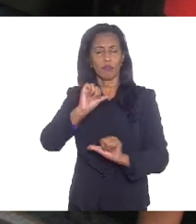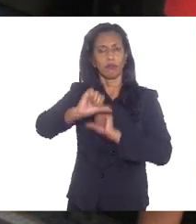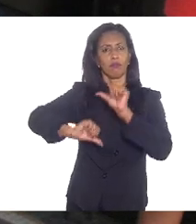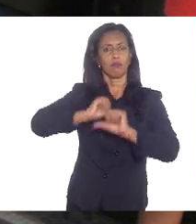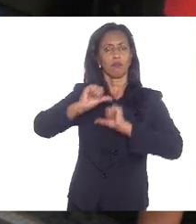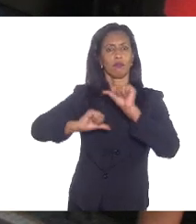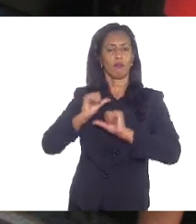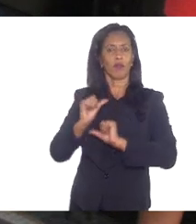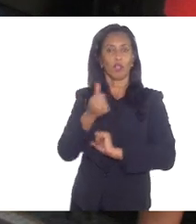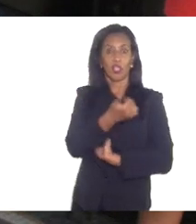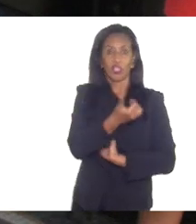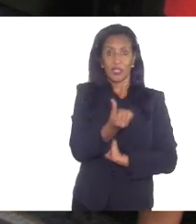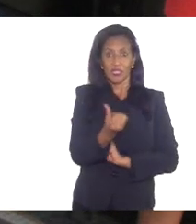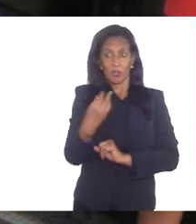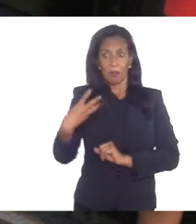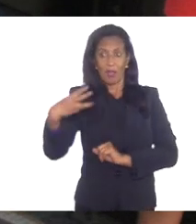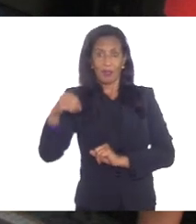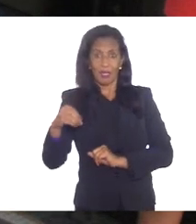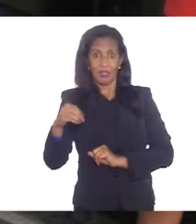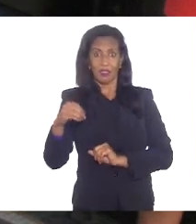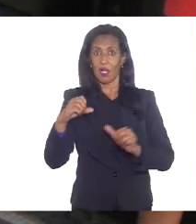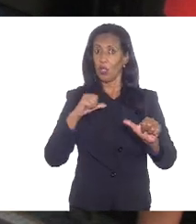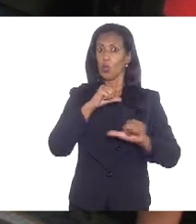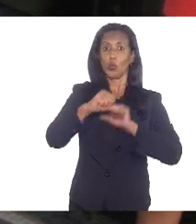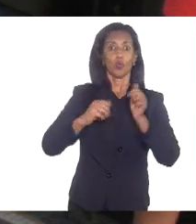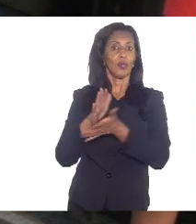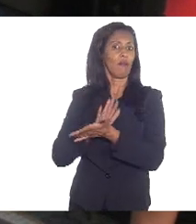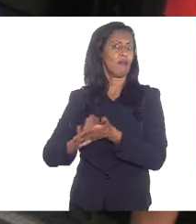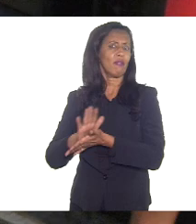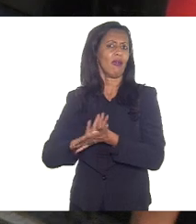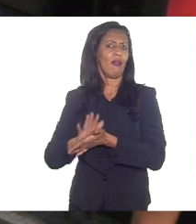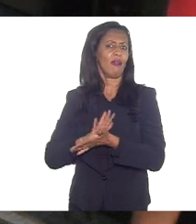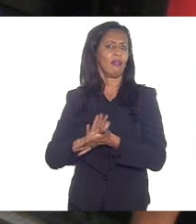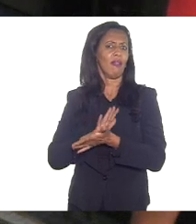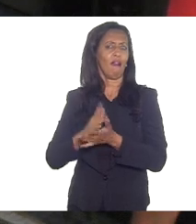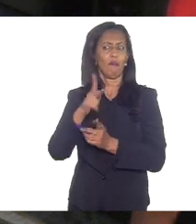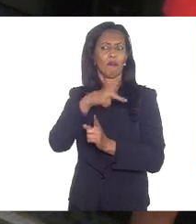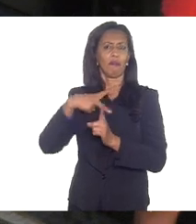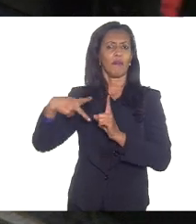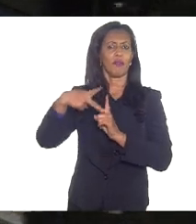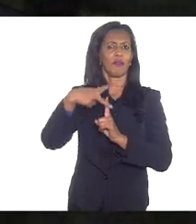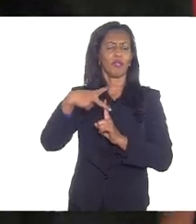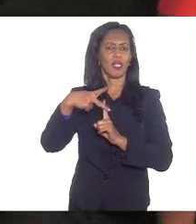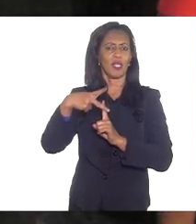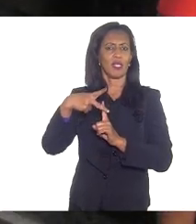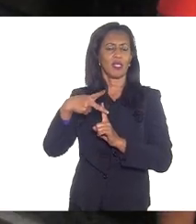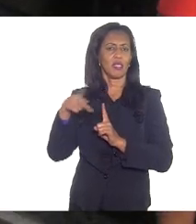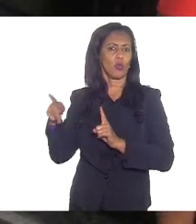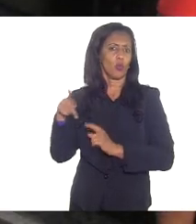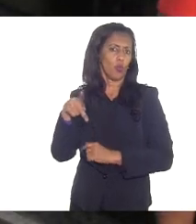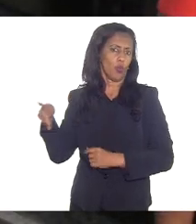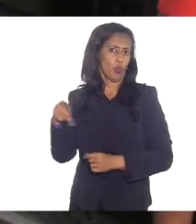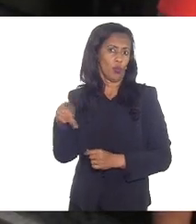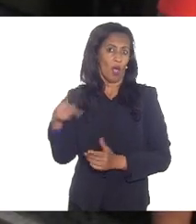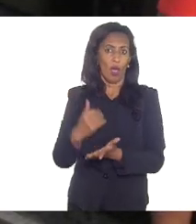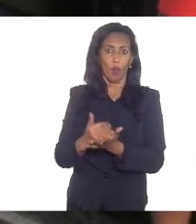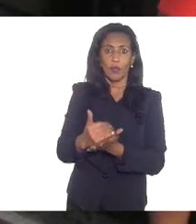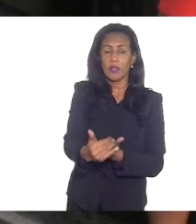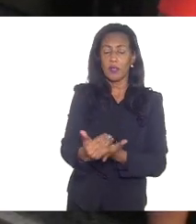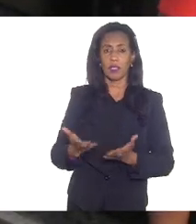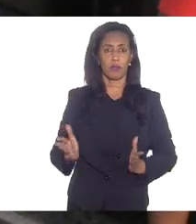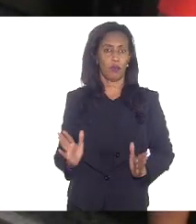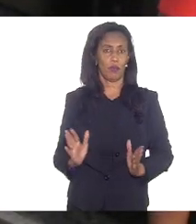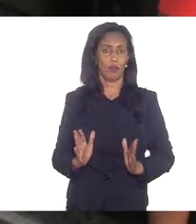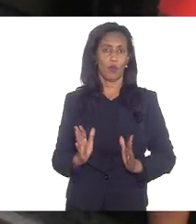de 16 para 30 horas não afeta a atual condição previdenciária do professor. Isso é um princípio apenas,